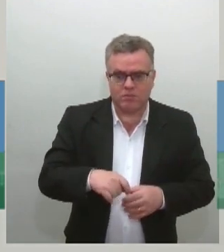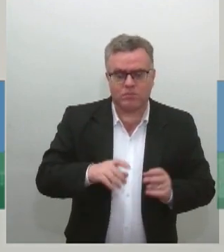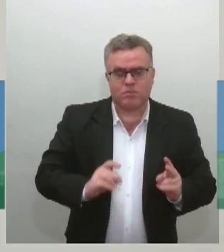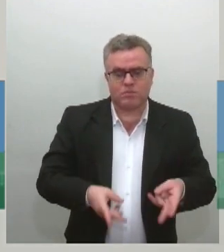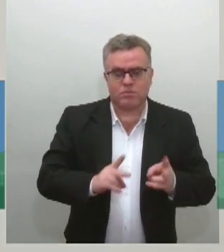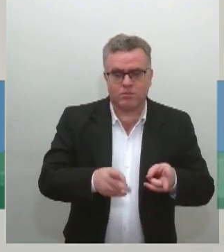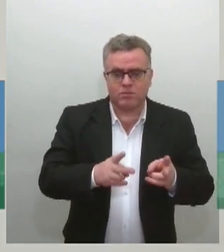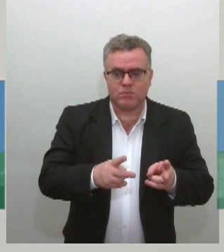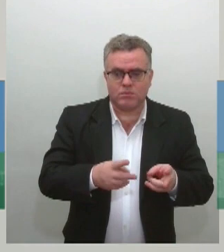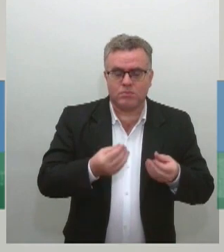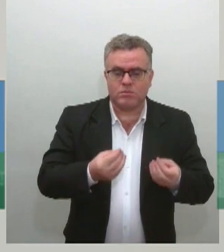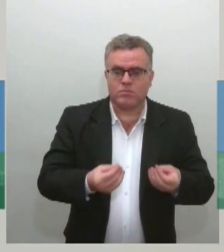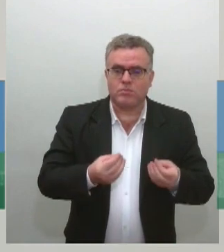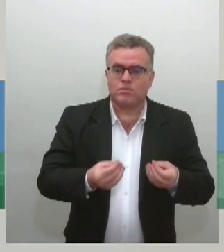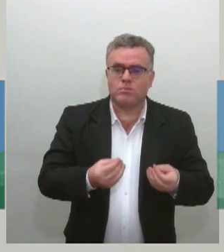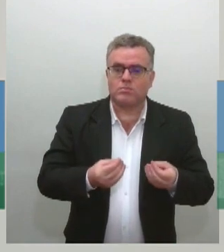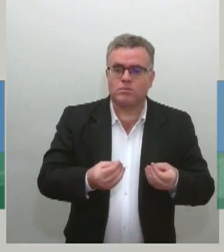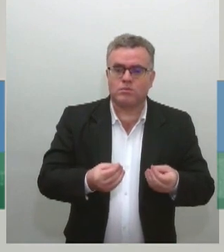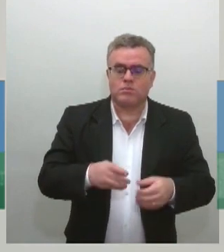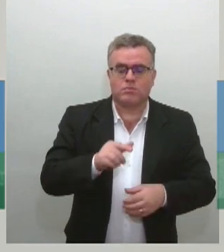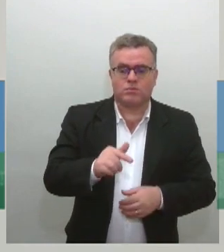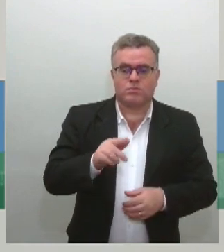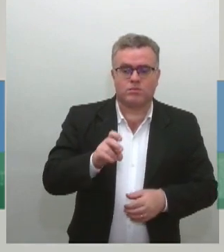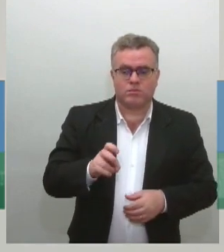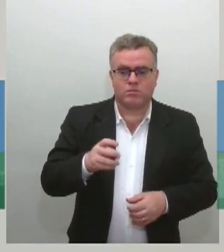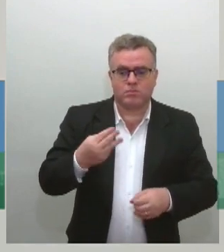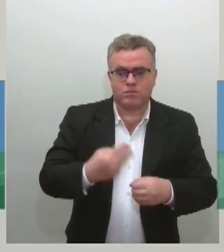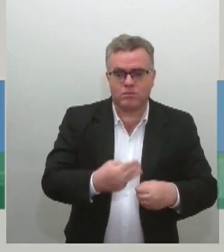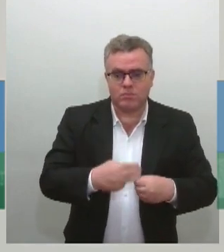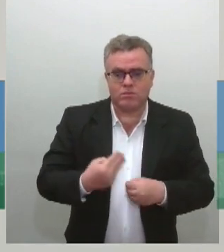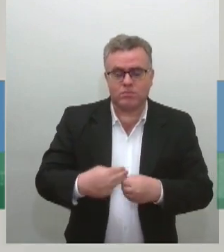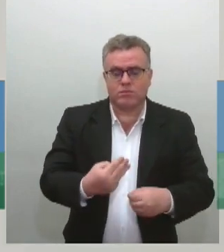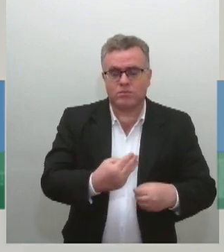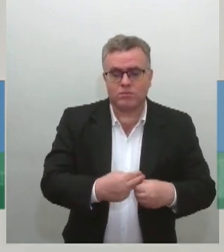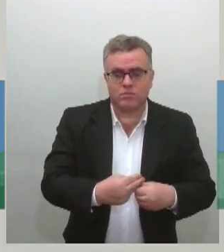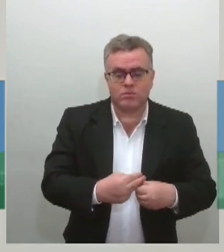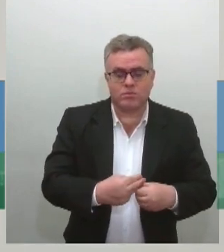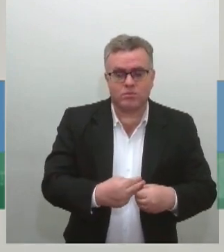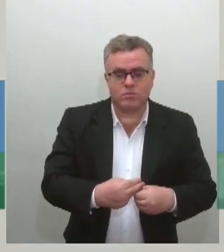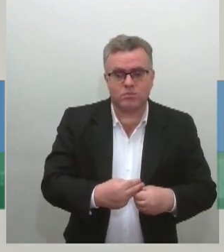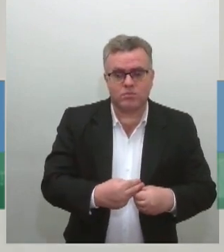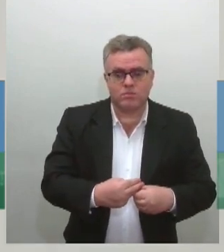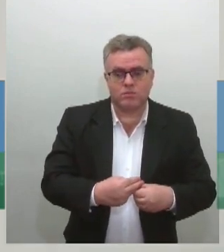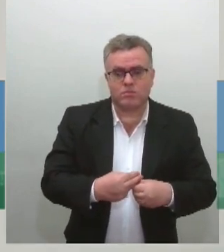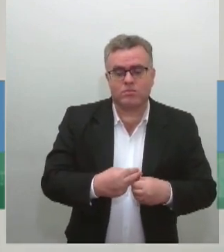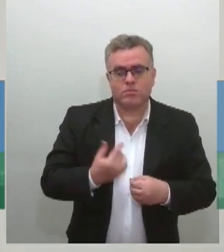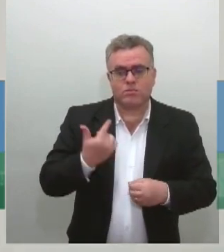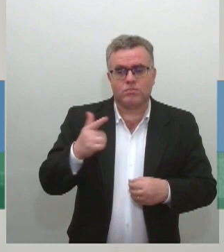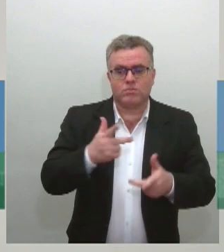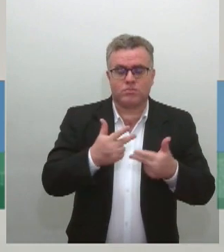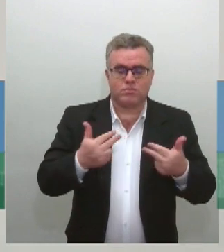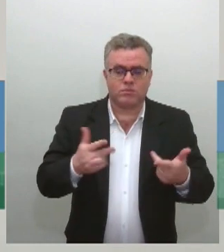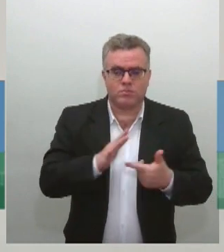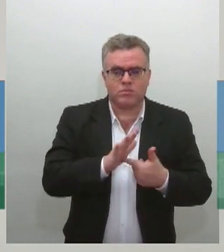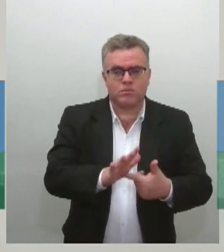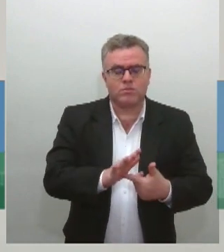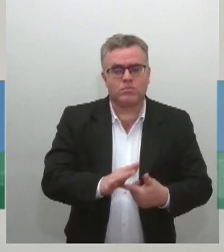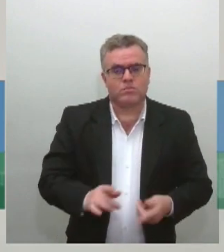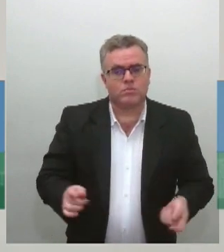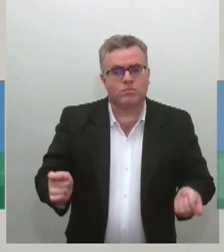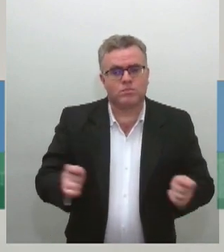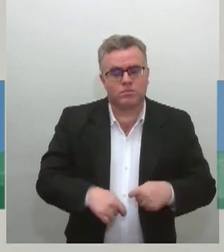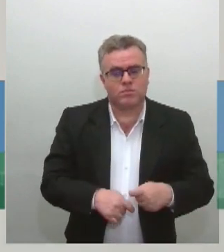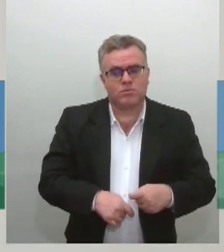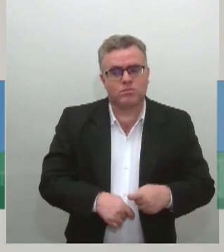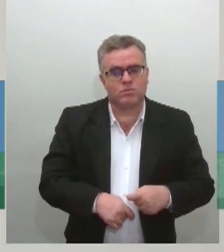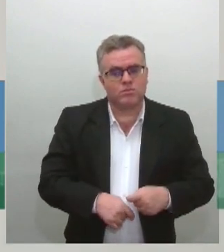nossos 75 municípios. Outro ponto que ele coloca também muito importante é a participação, a garantia